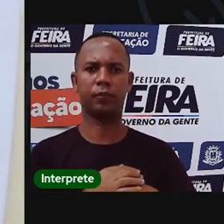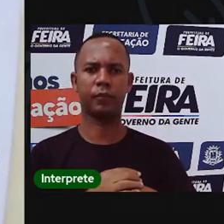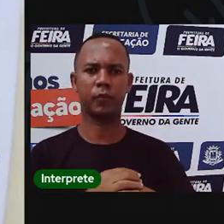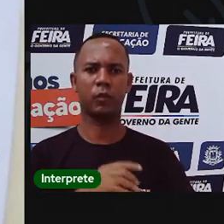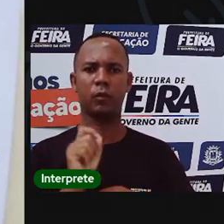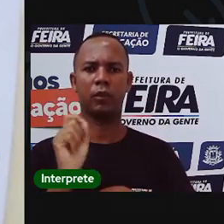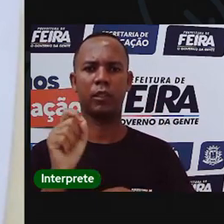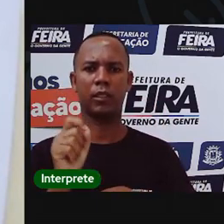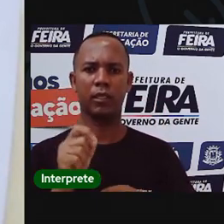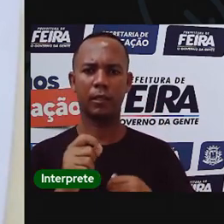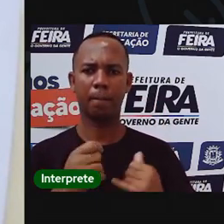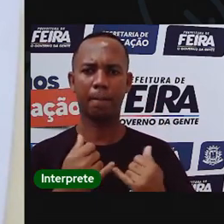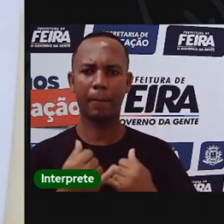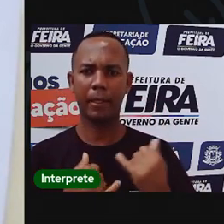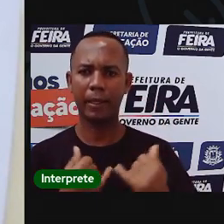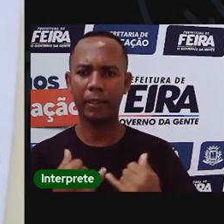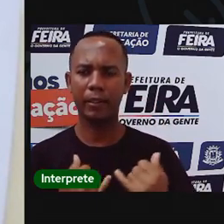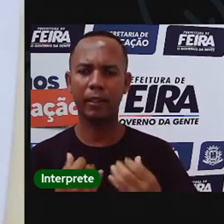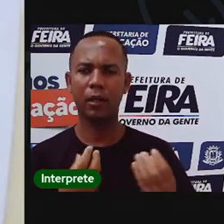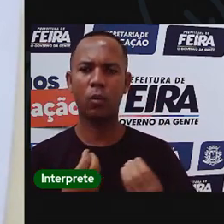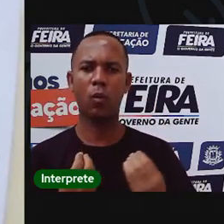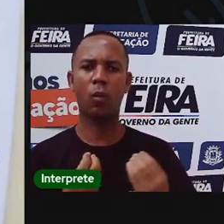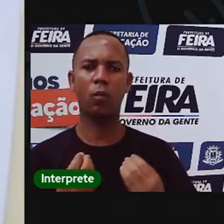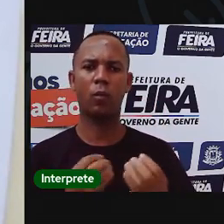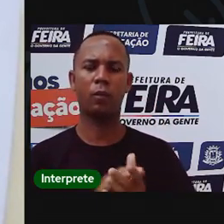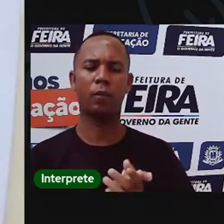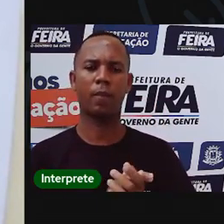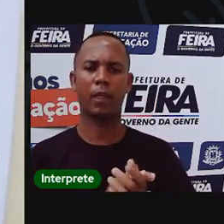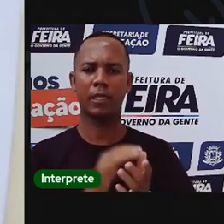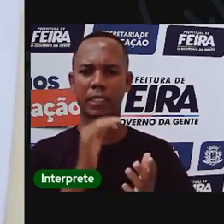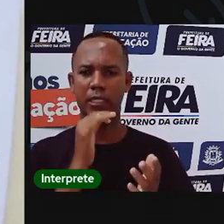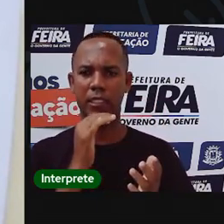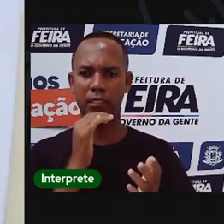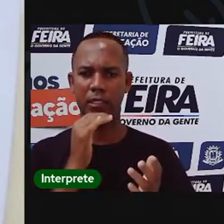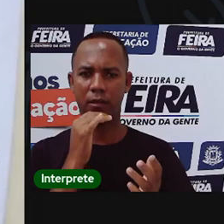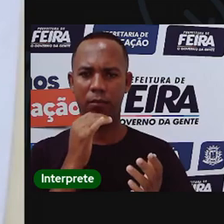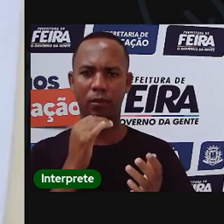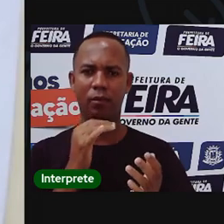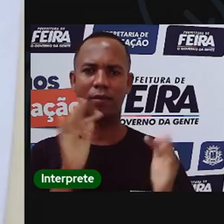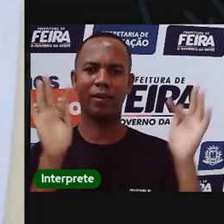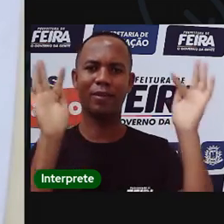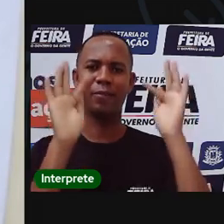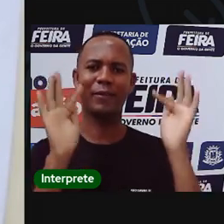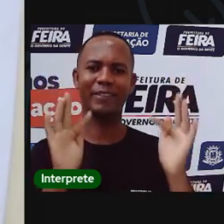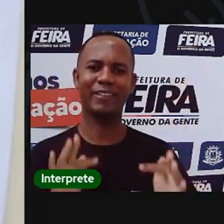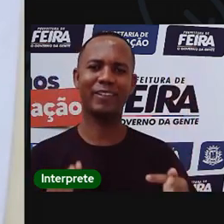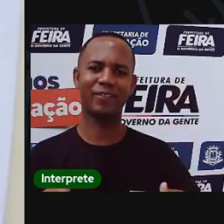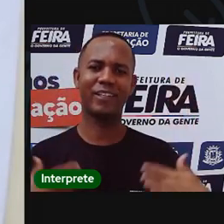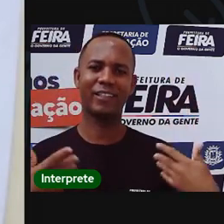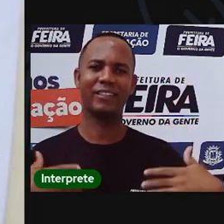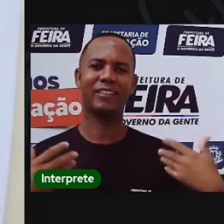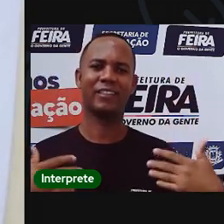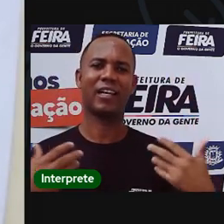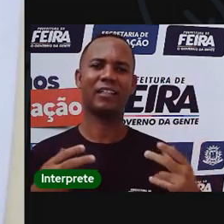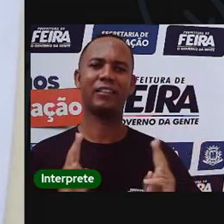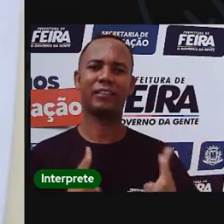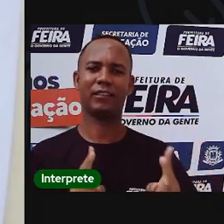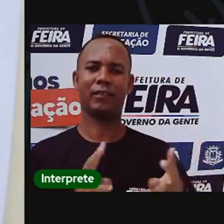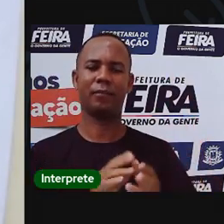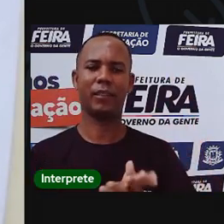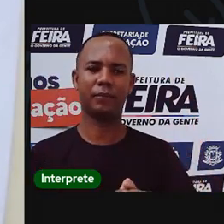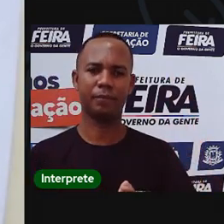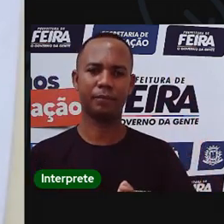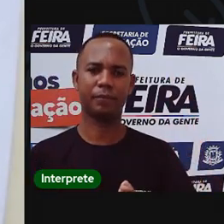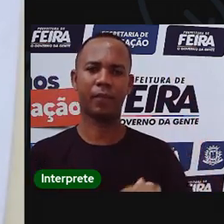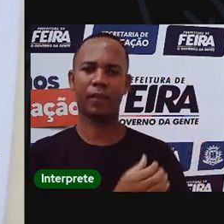Emotions Board, que é o tabuleiro das emoções, ok? Esse é para o sexto e sétimo ano, tá?